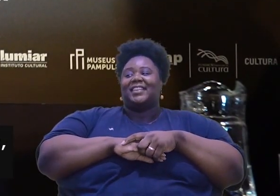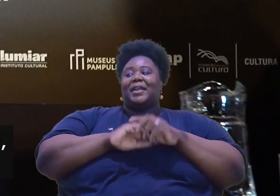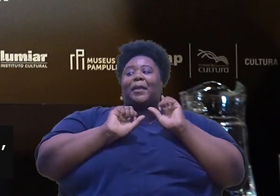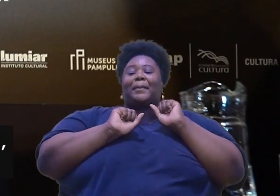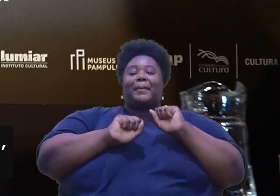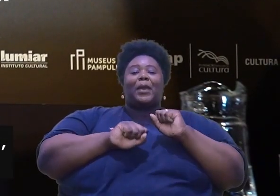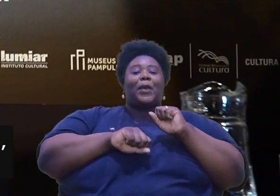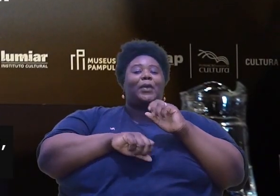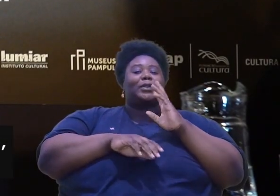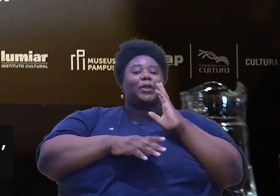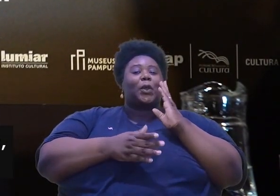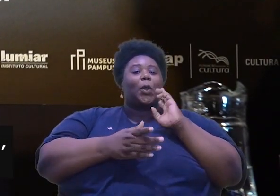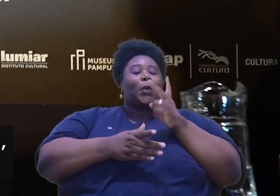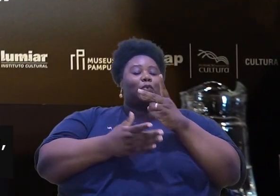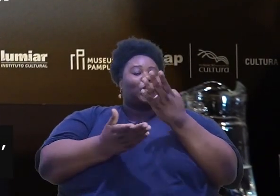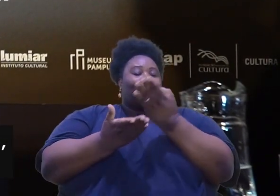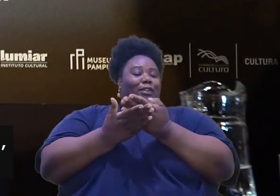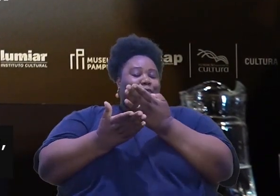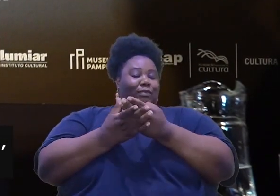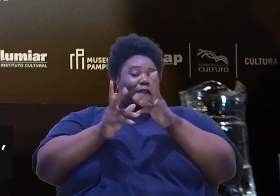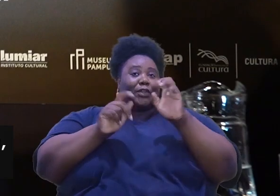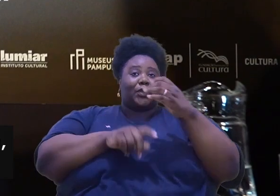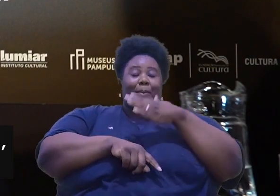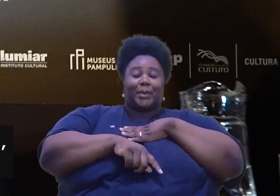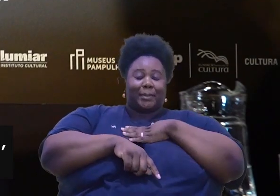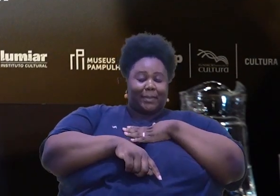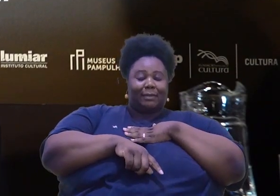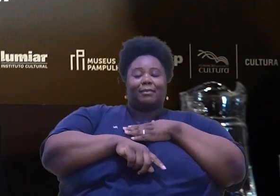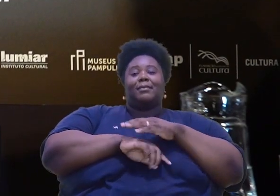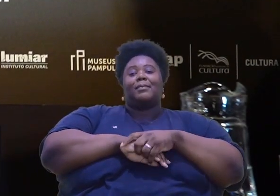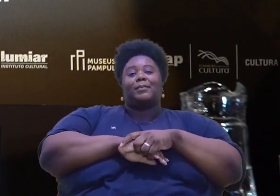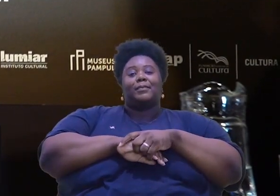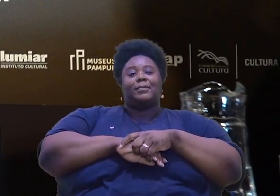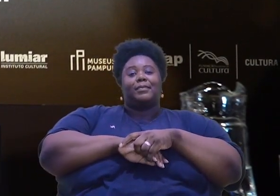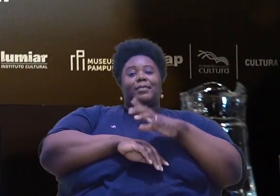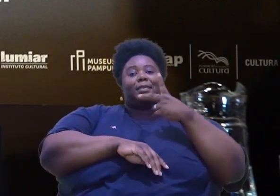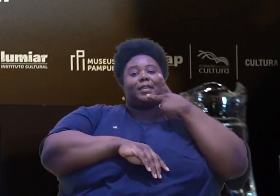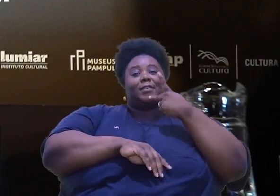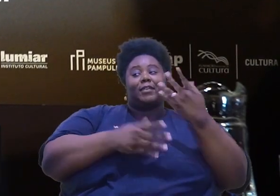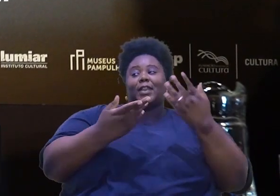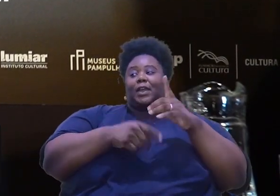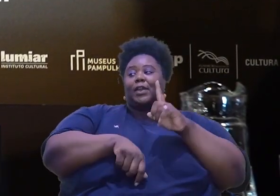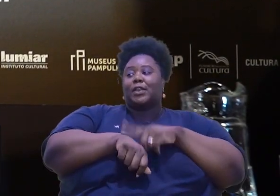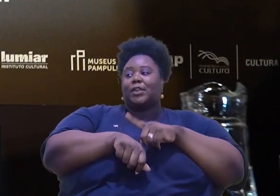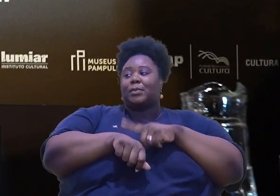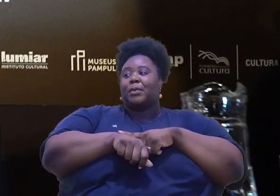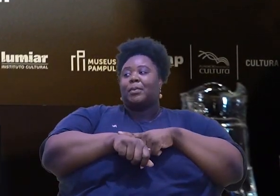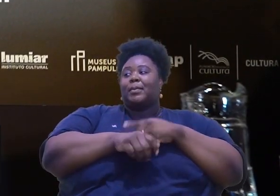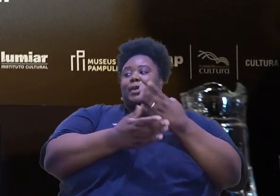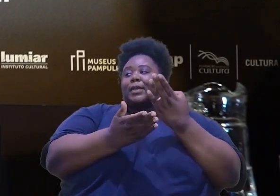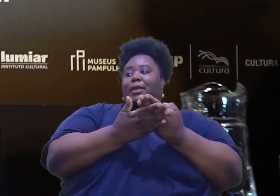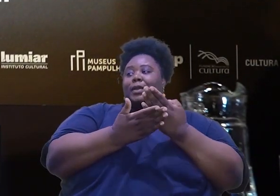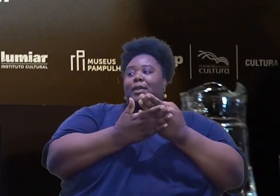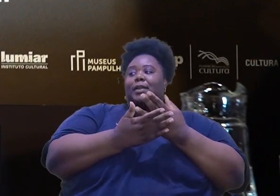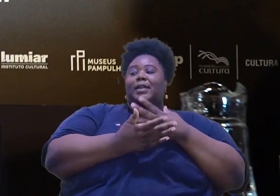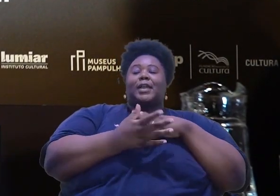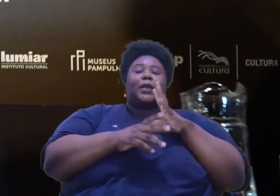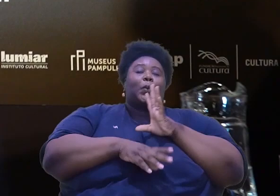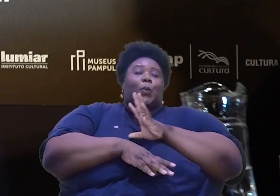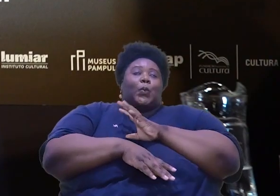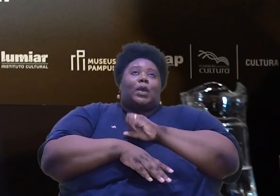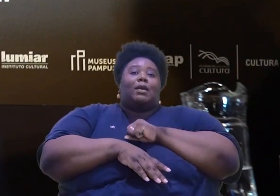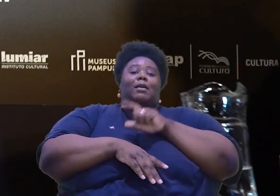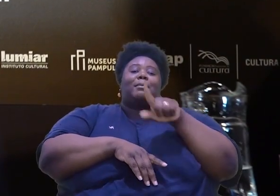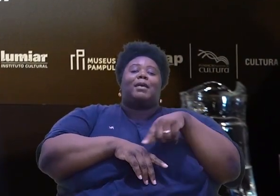podem continuar estudando sobre mim, lendo. Eu falei, nesses momentos de pesquisa, eu adoro ser mulher objeto,